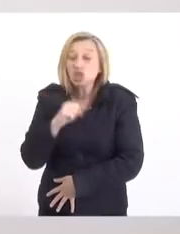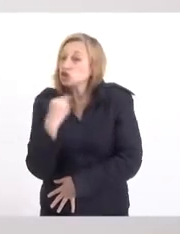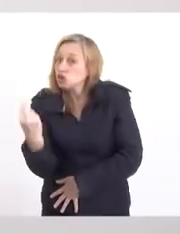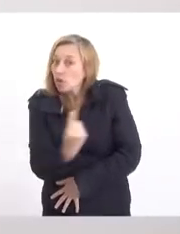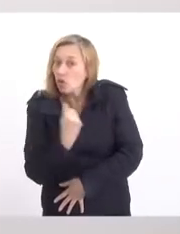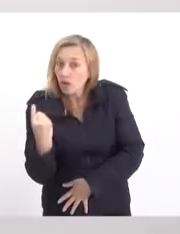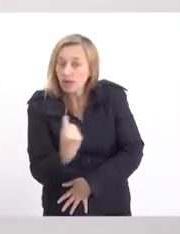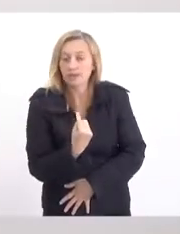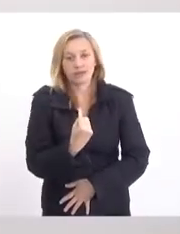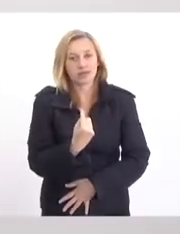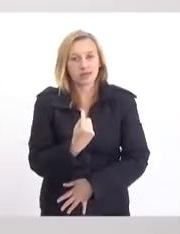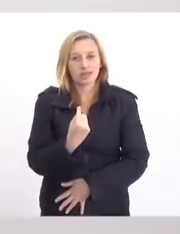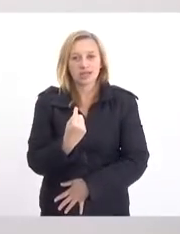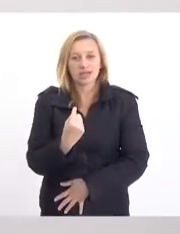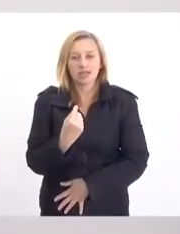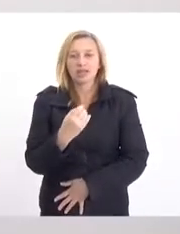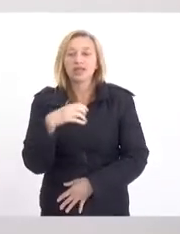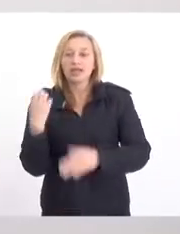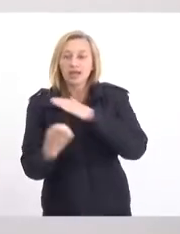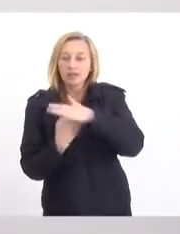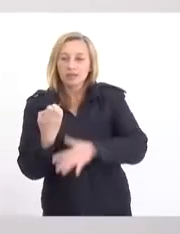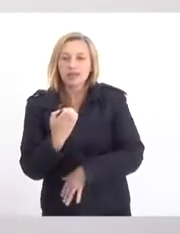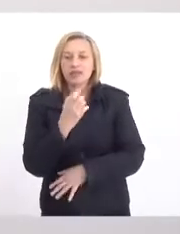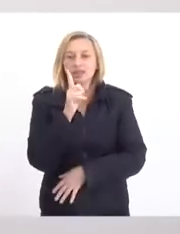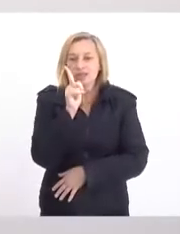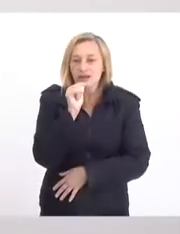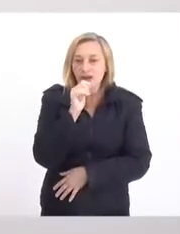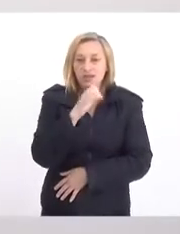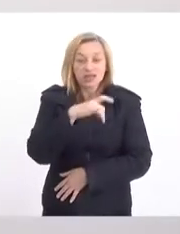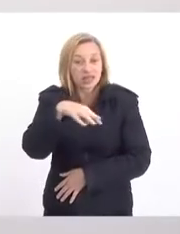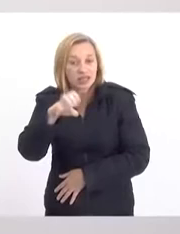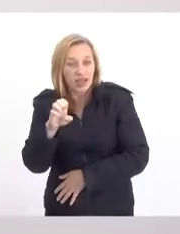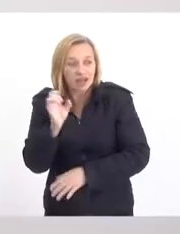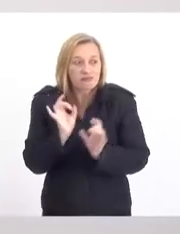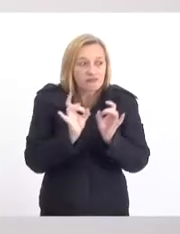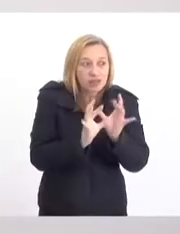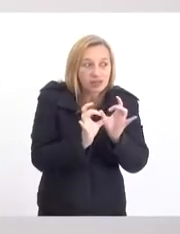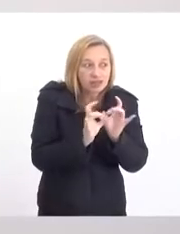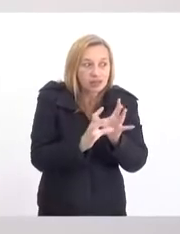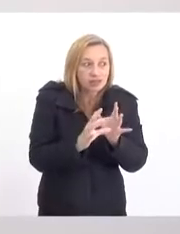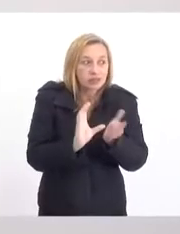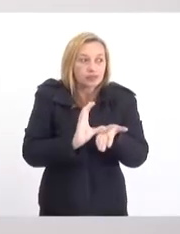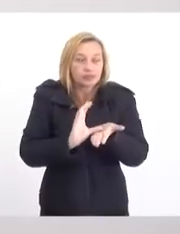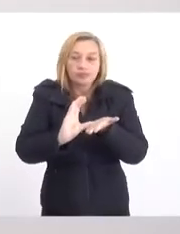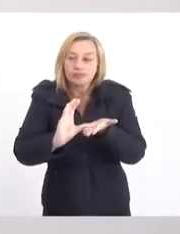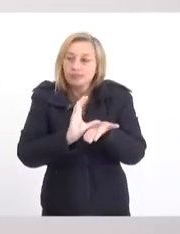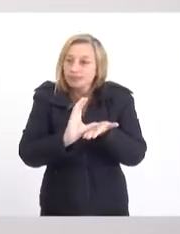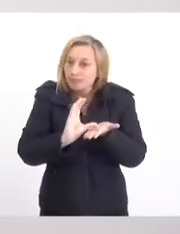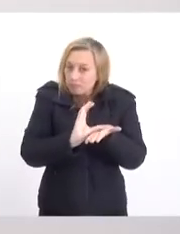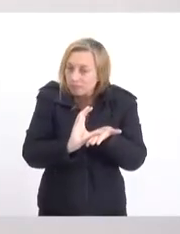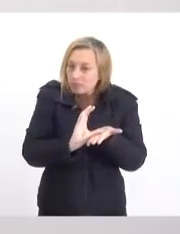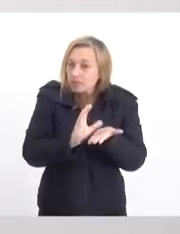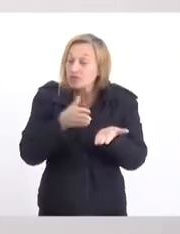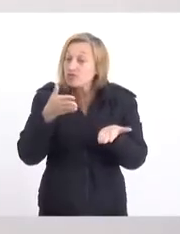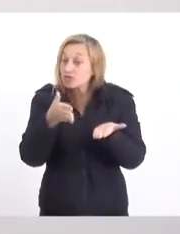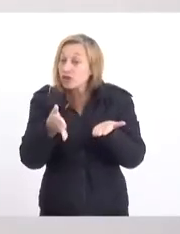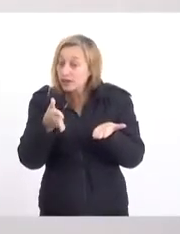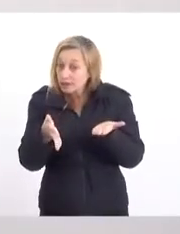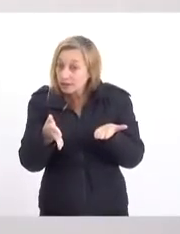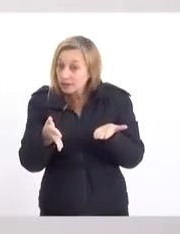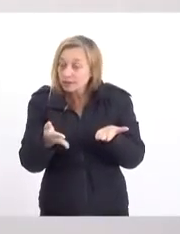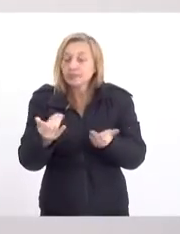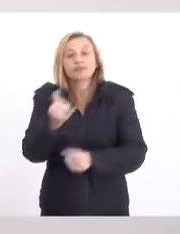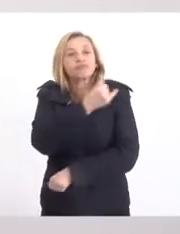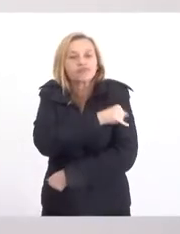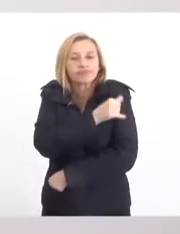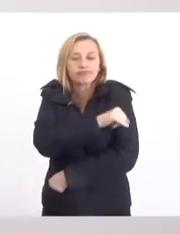nós, assim que a SEDAI foi vendida e os recursos chegando, né, paulatinamente ao Rio